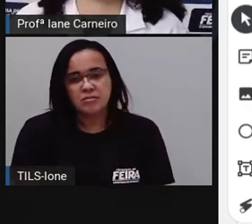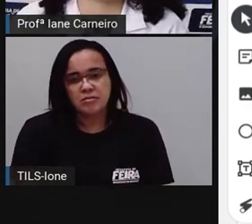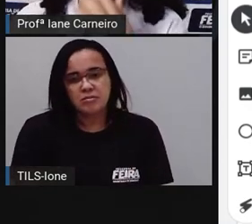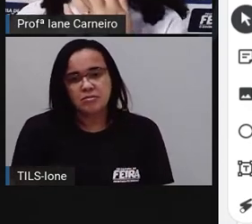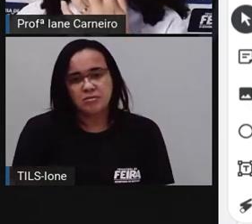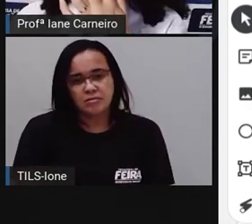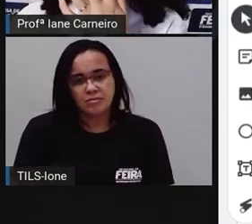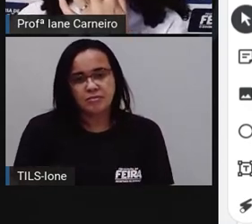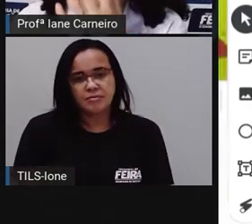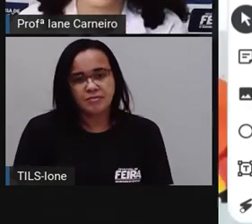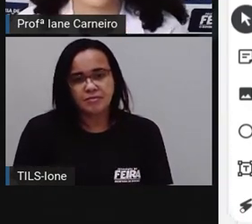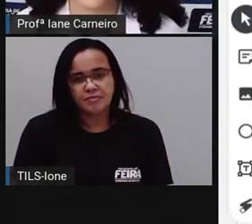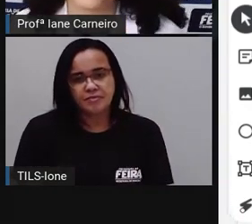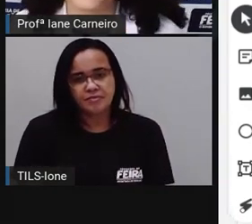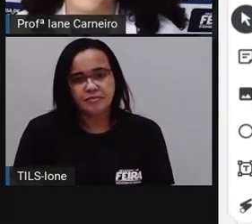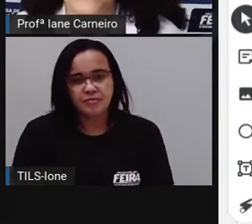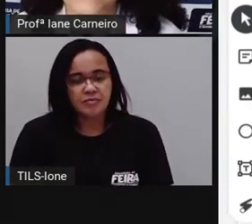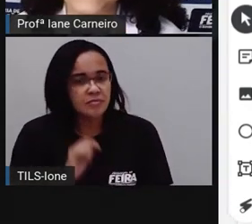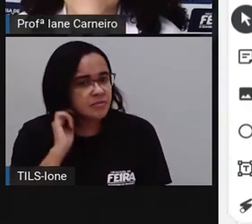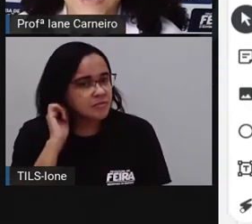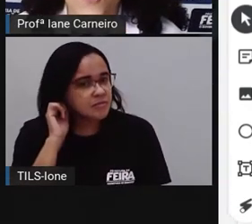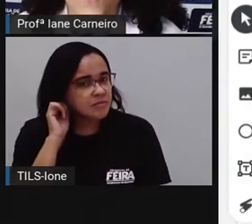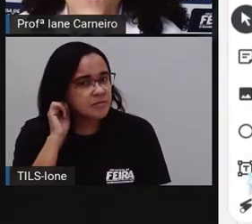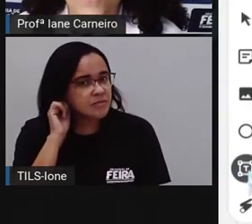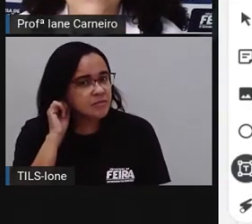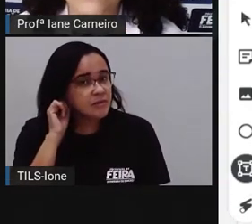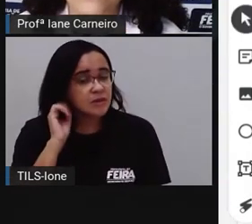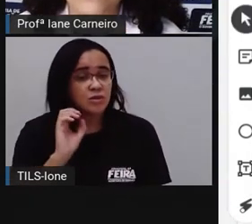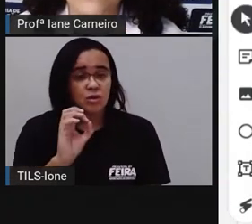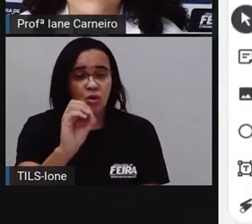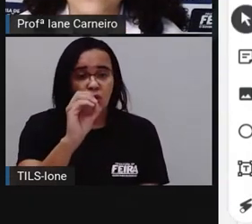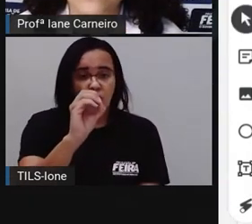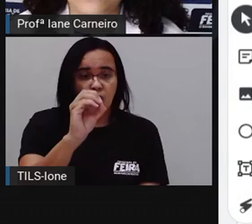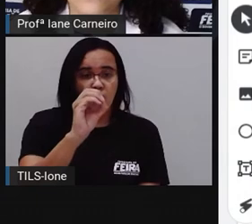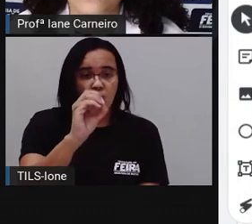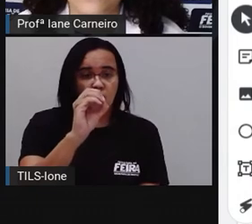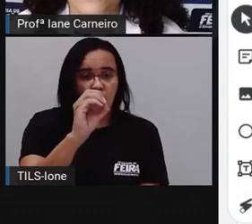Namorado. Vamos para o próximo, a letra O.